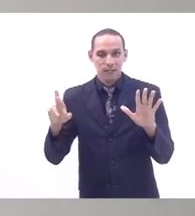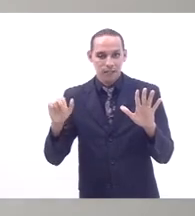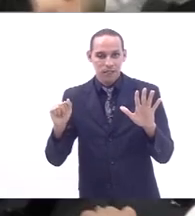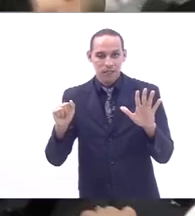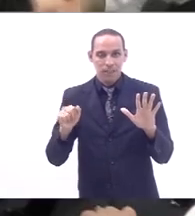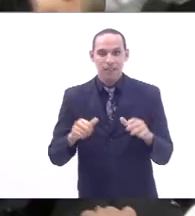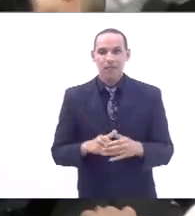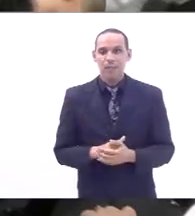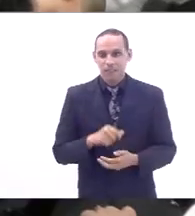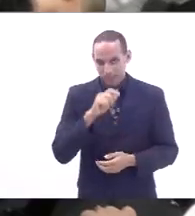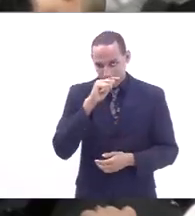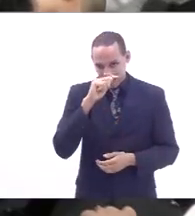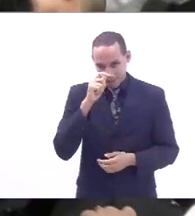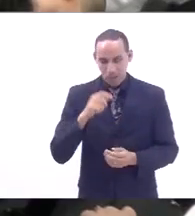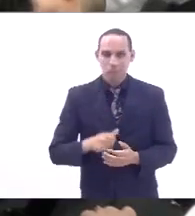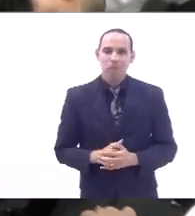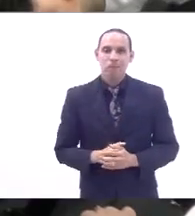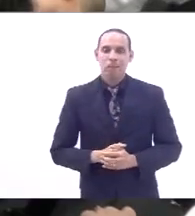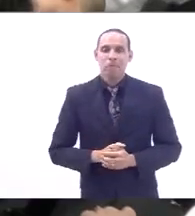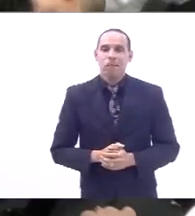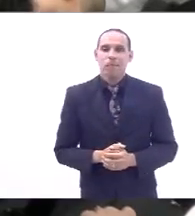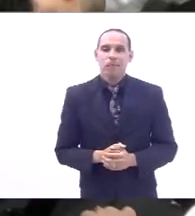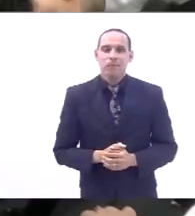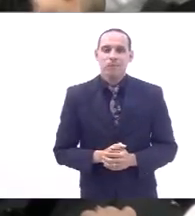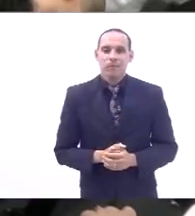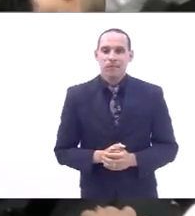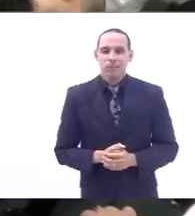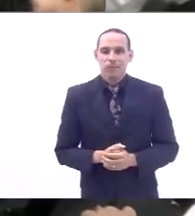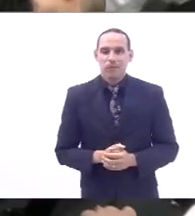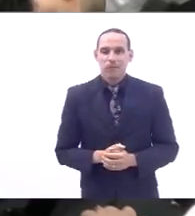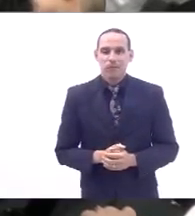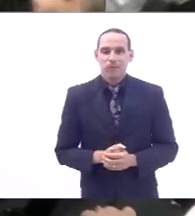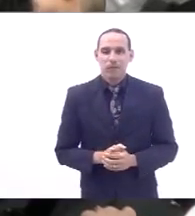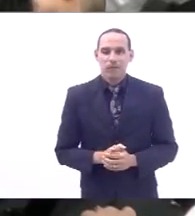Aqui, ó, Marcelo. Ó, é aqui, ó.